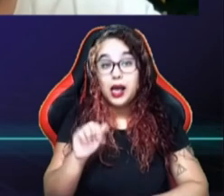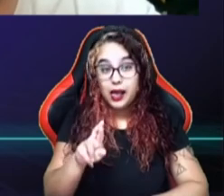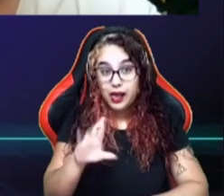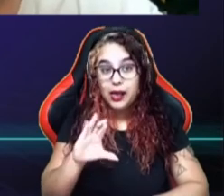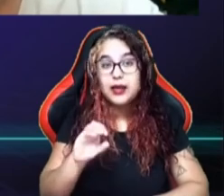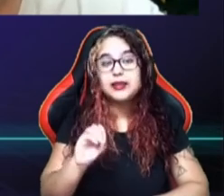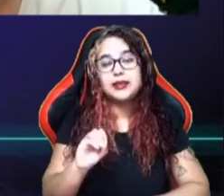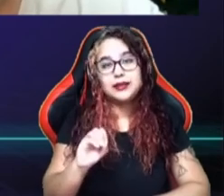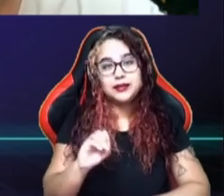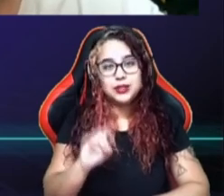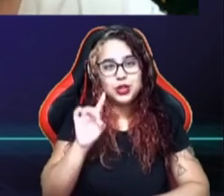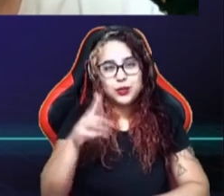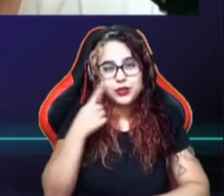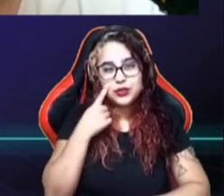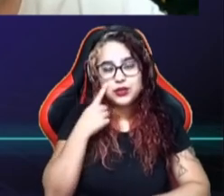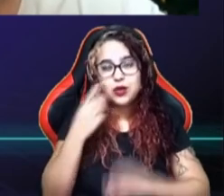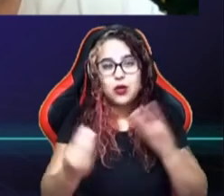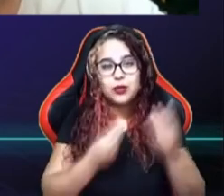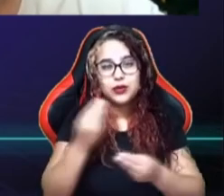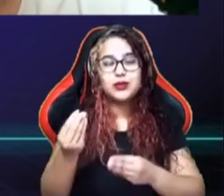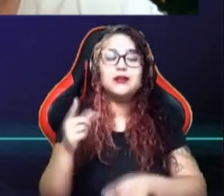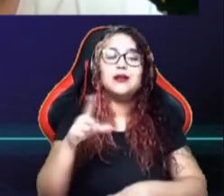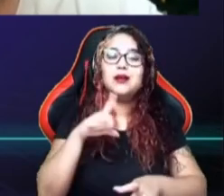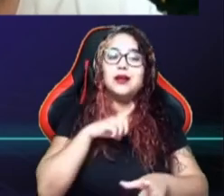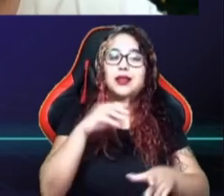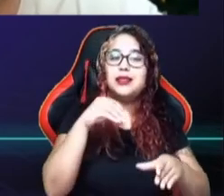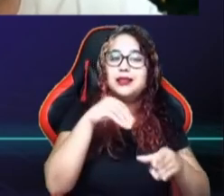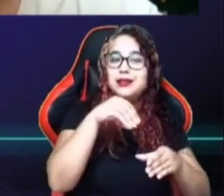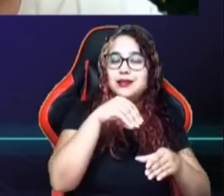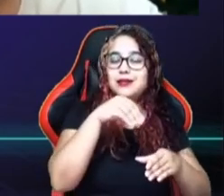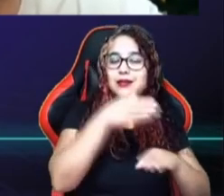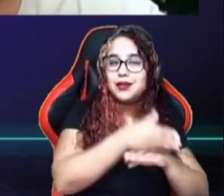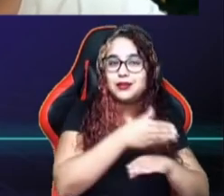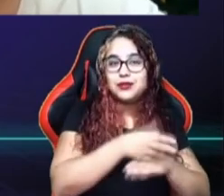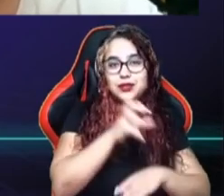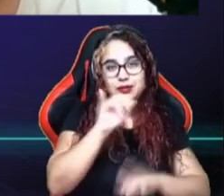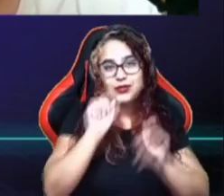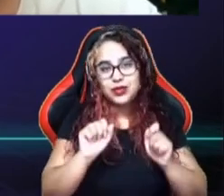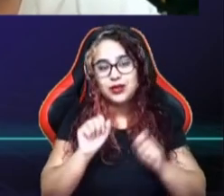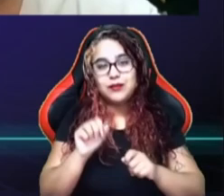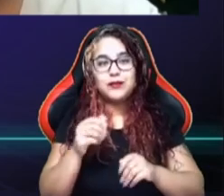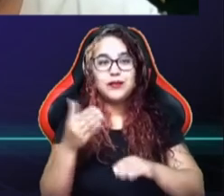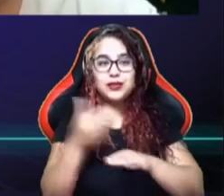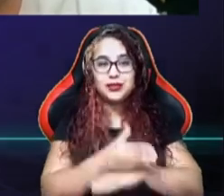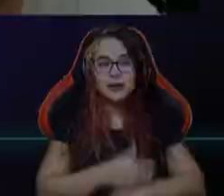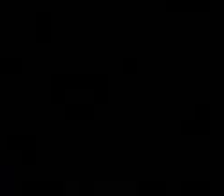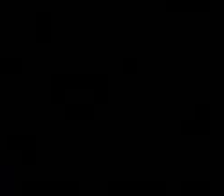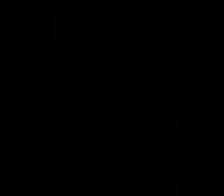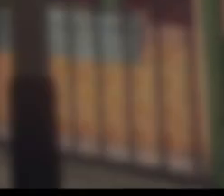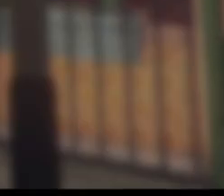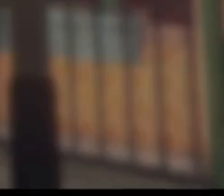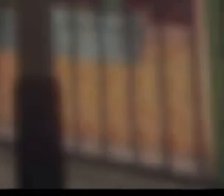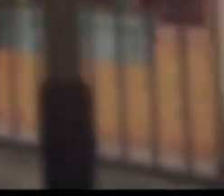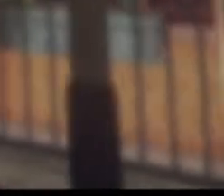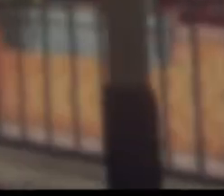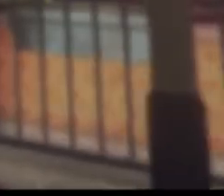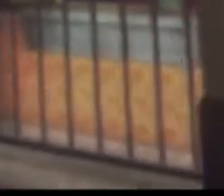dentro do jogo. Se o pessoal do BIC puder passar aí. Legal, um case prático.